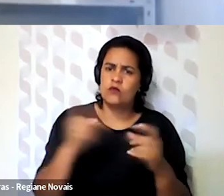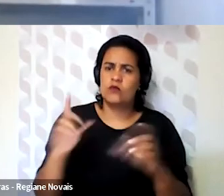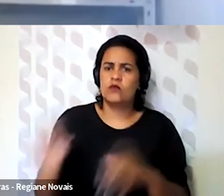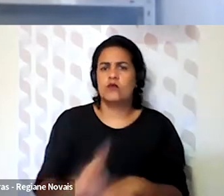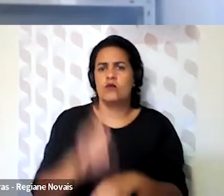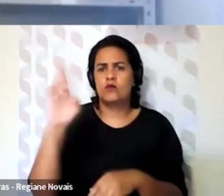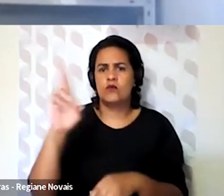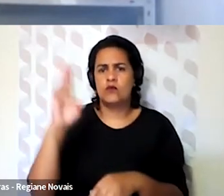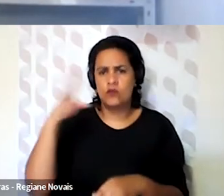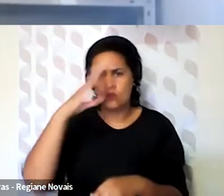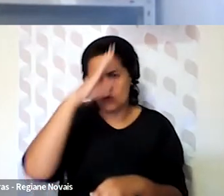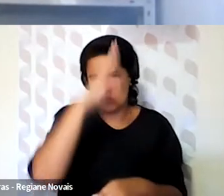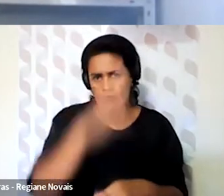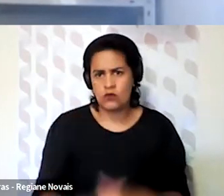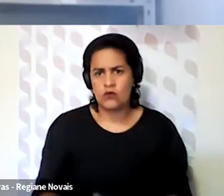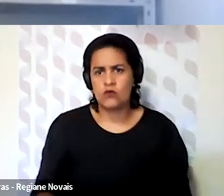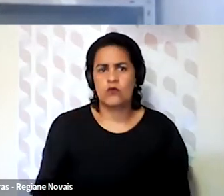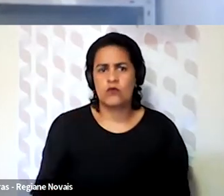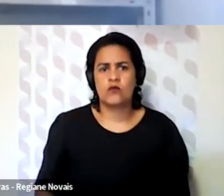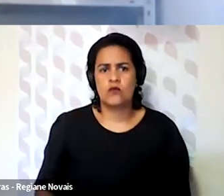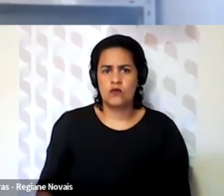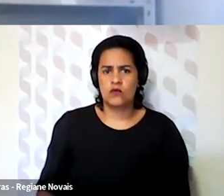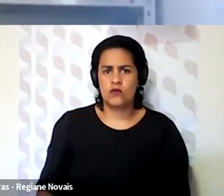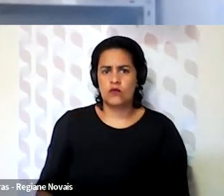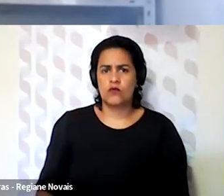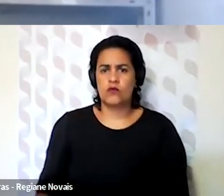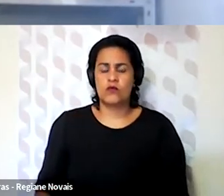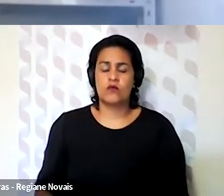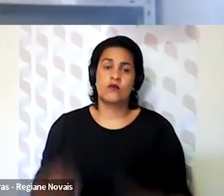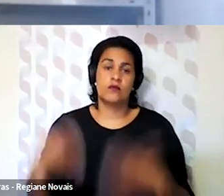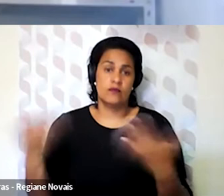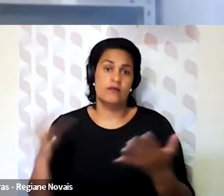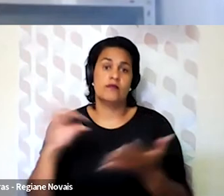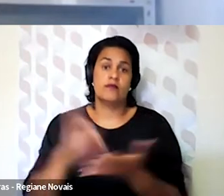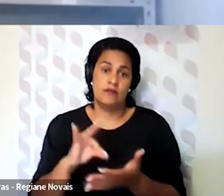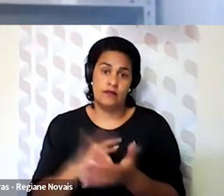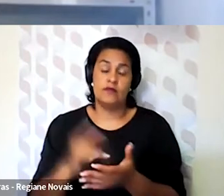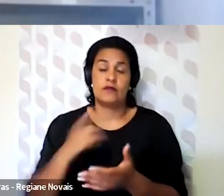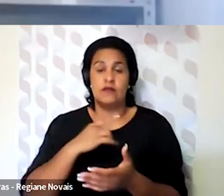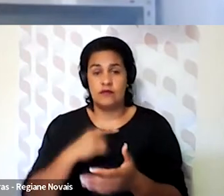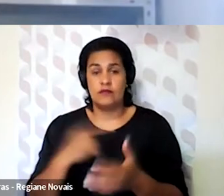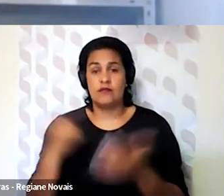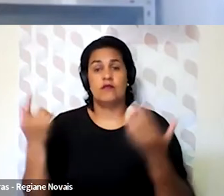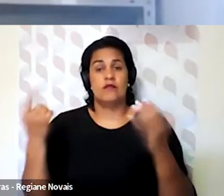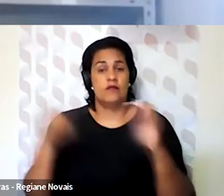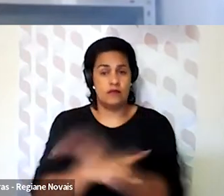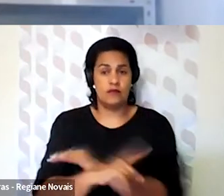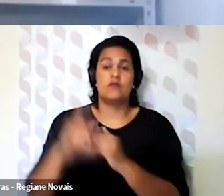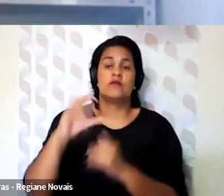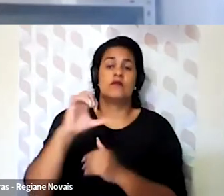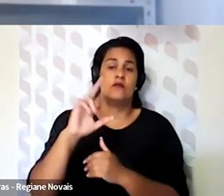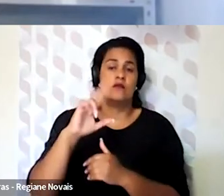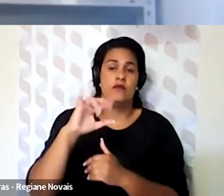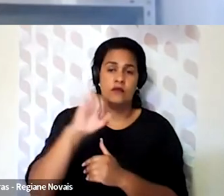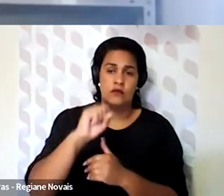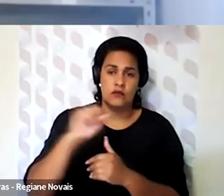Bolsonaro. E, óbvio, tudo isso leva a uma crise profunda da democracia e uma crise profunda com